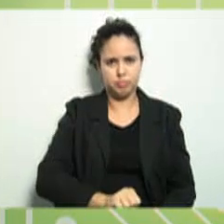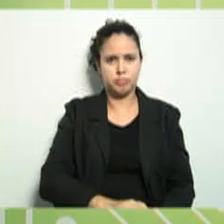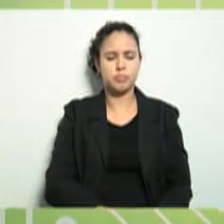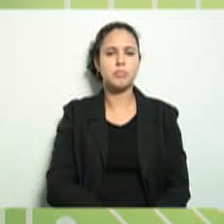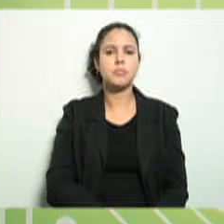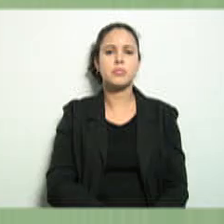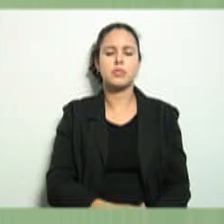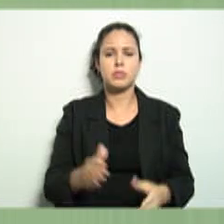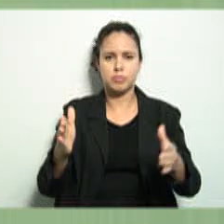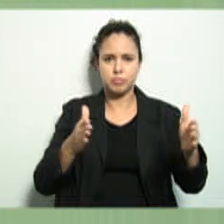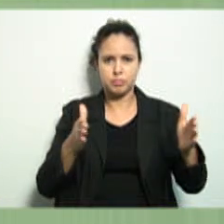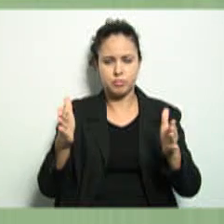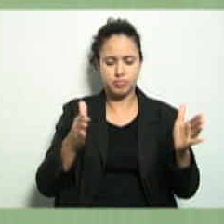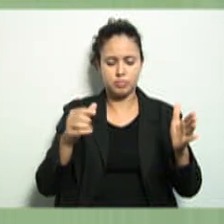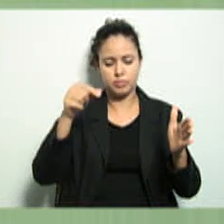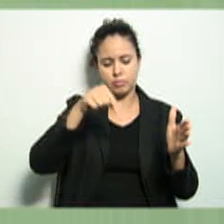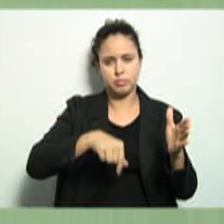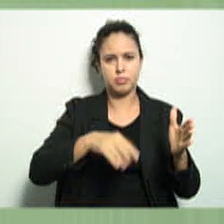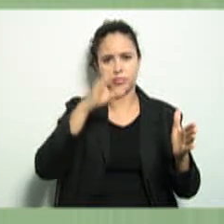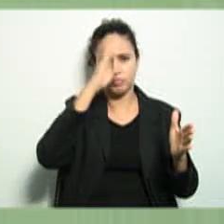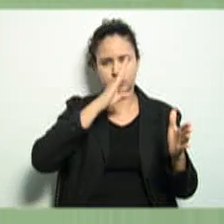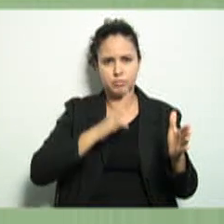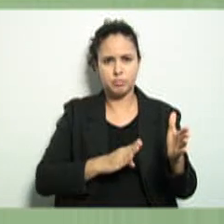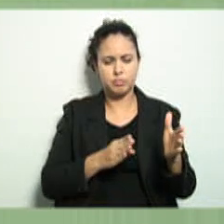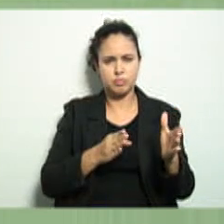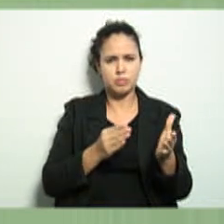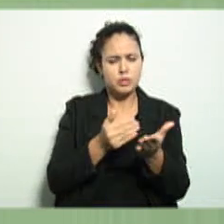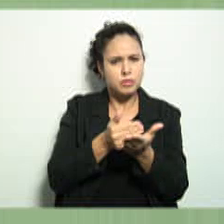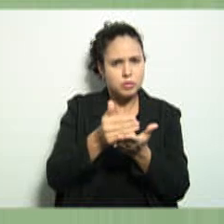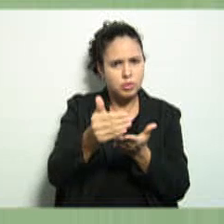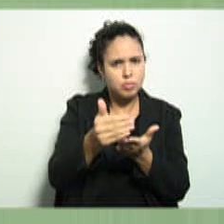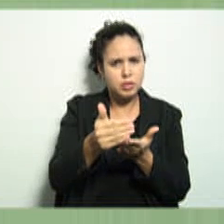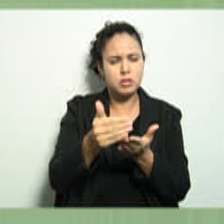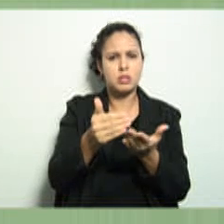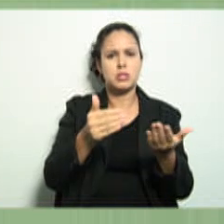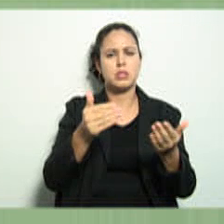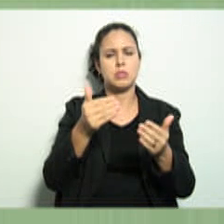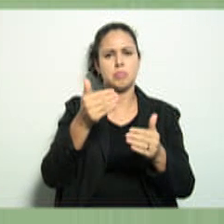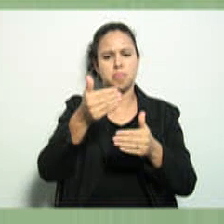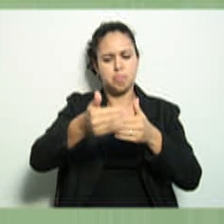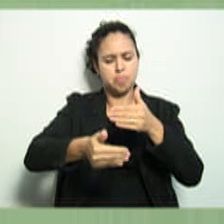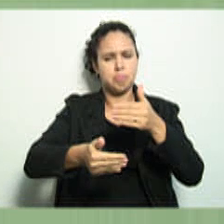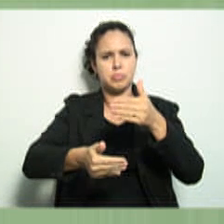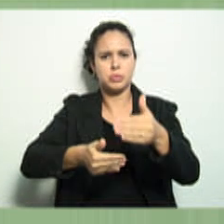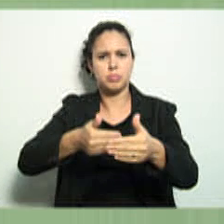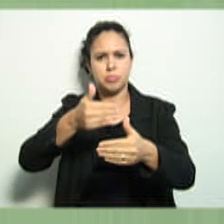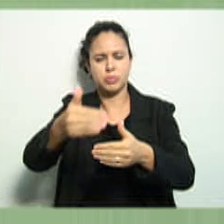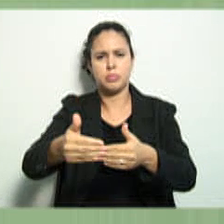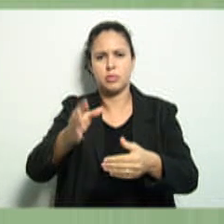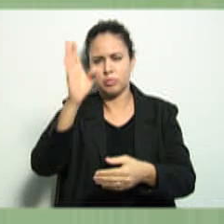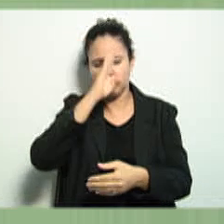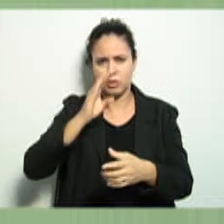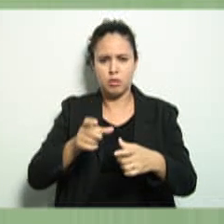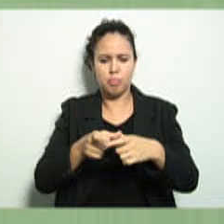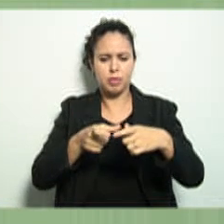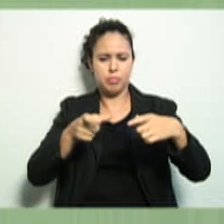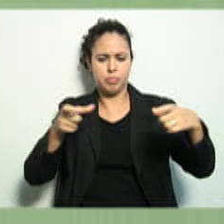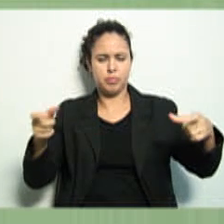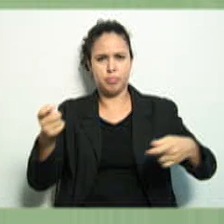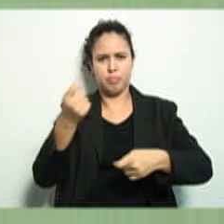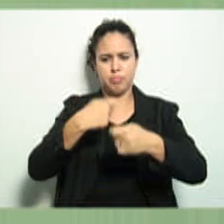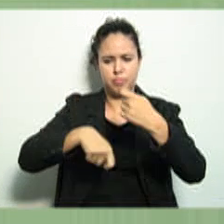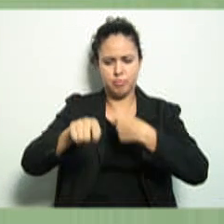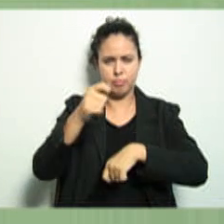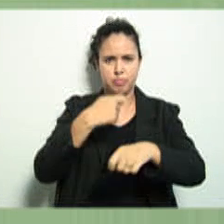Nesse período, o Brasil vivia uma época desenvolvimentista, uma época de grande desenvolvimento econômico, de